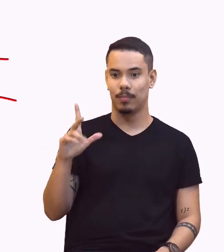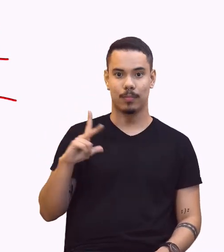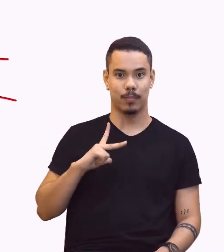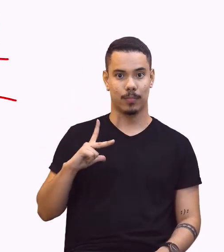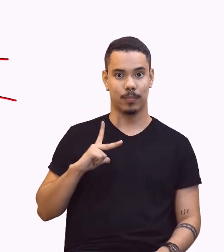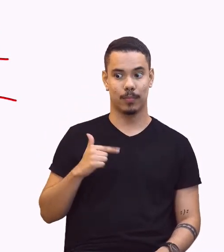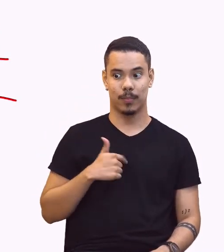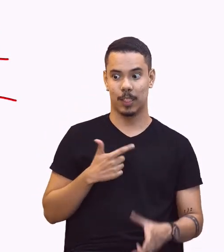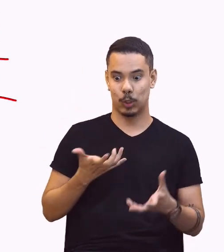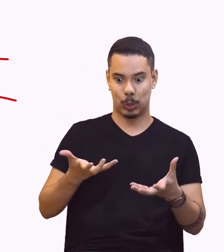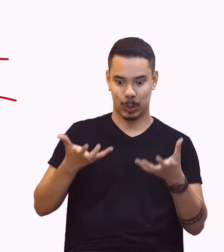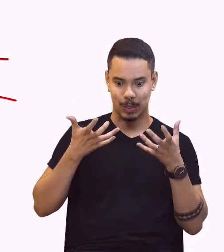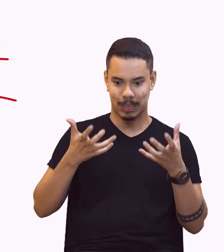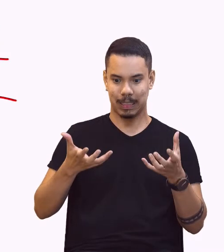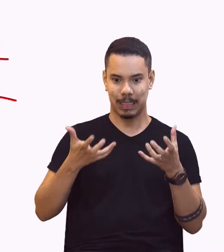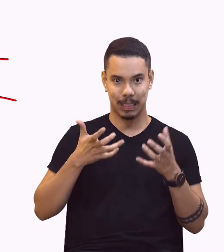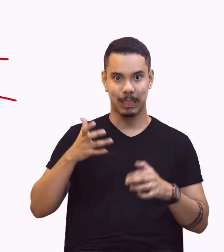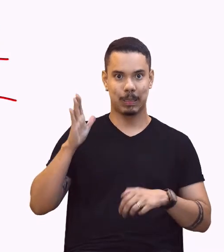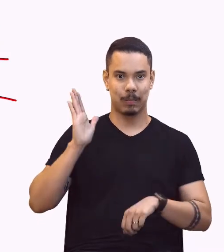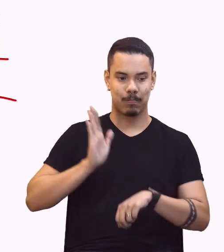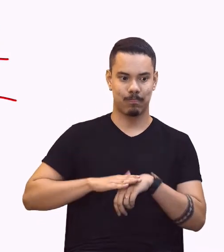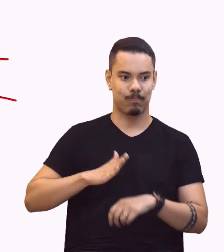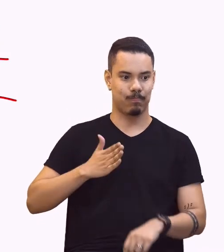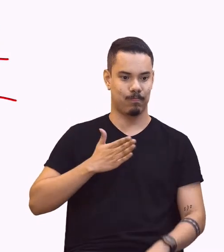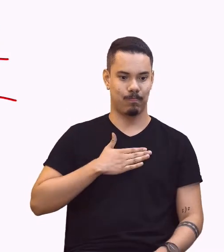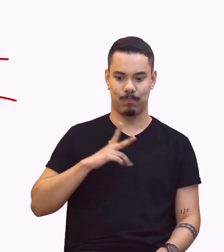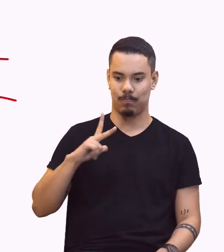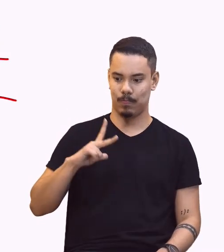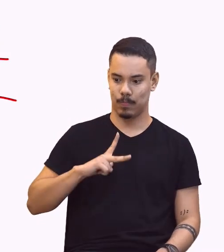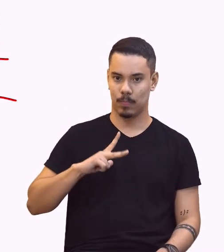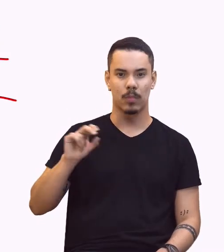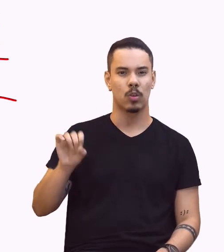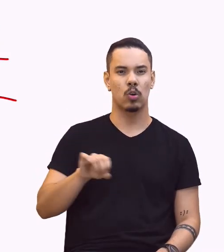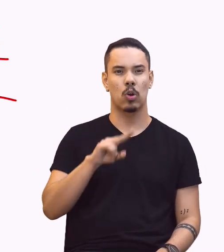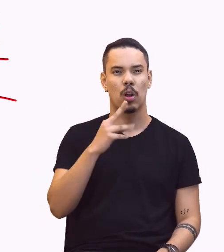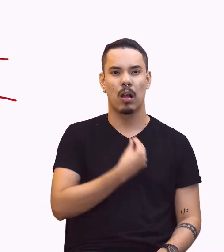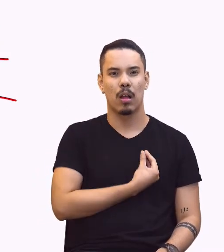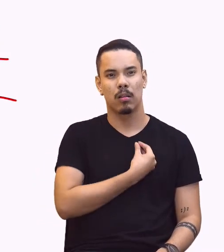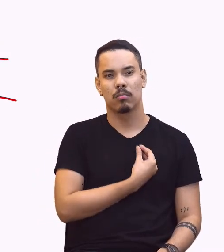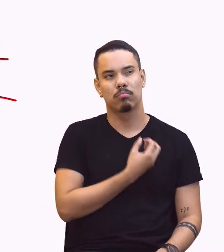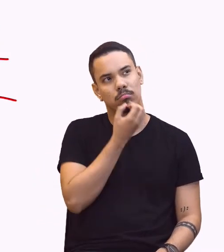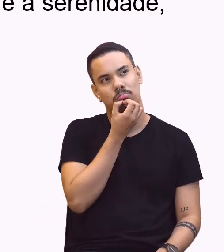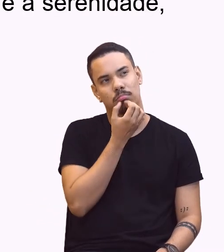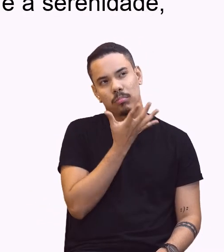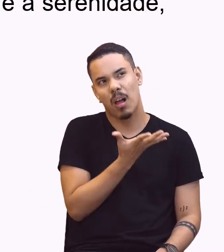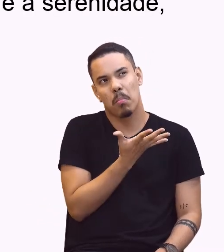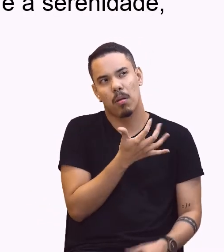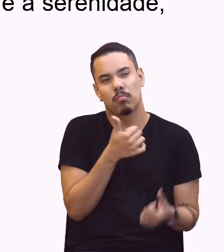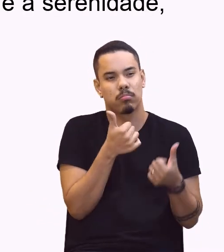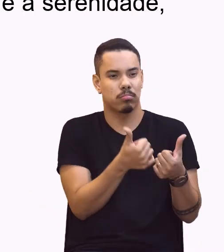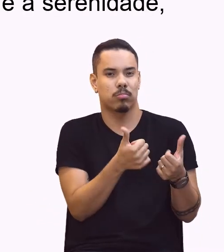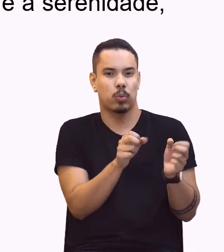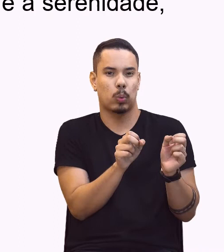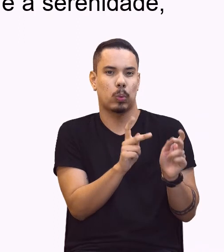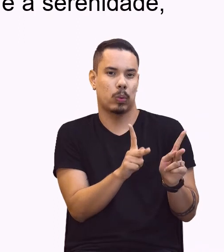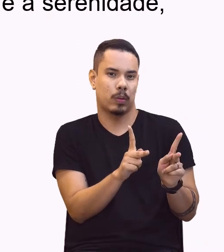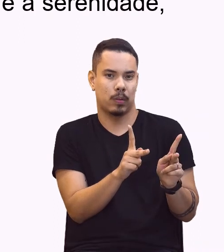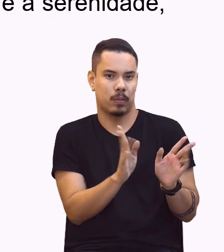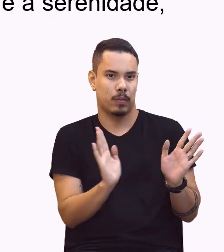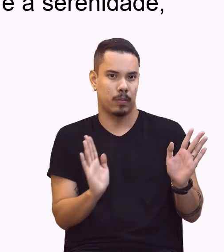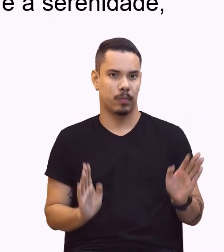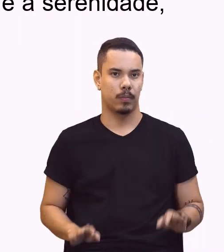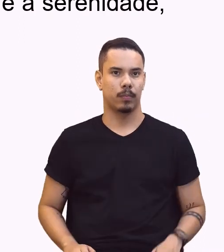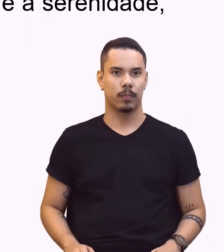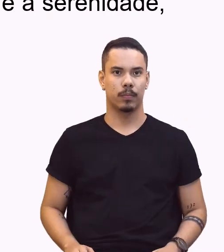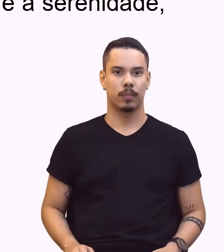quero algo a mais para mim ou essa vidazinha boa está bem para mim? Para